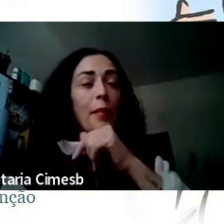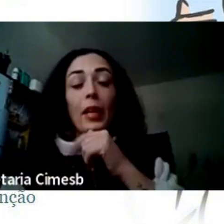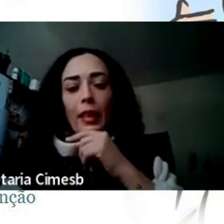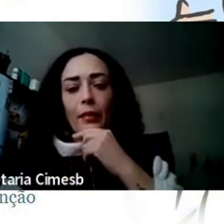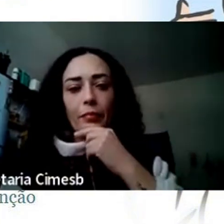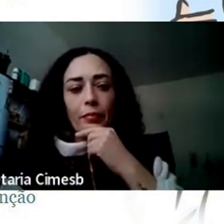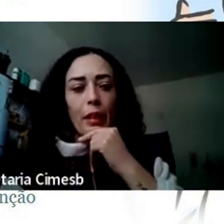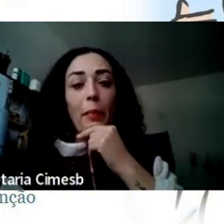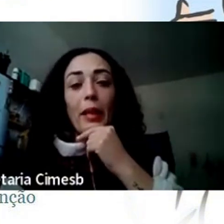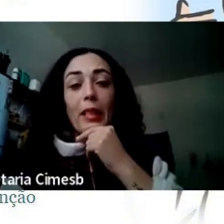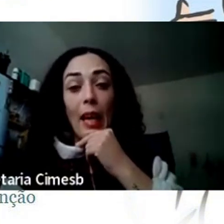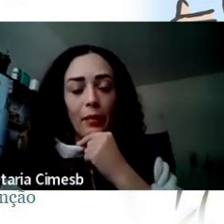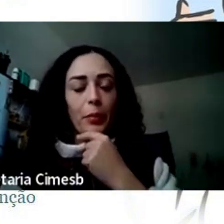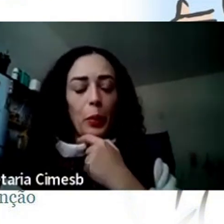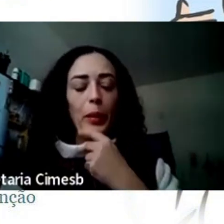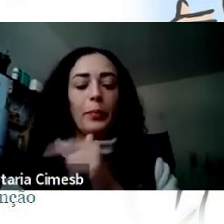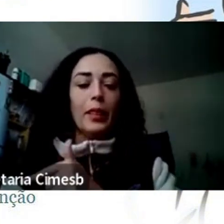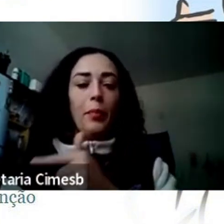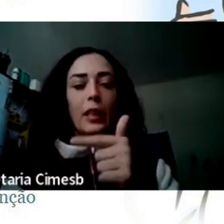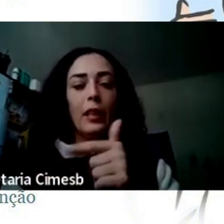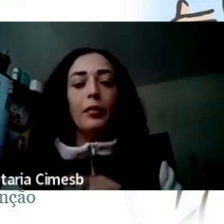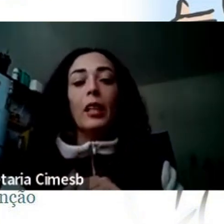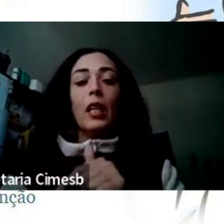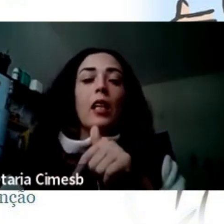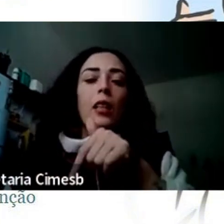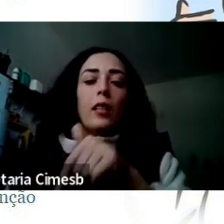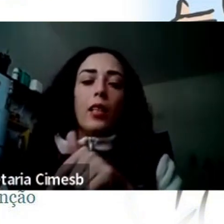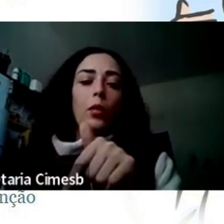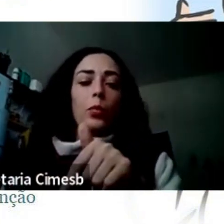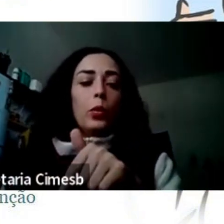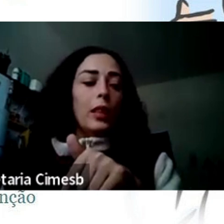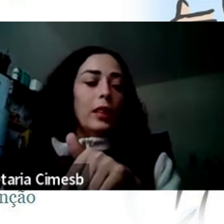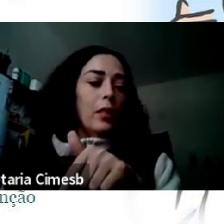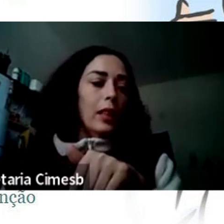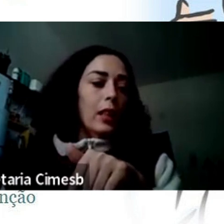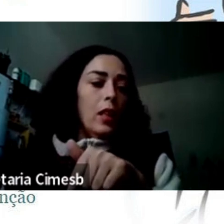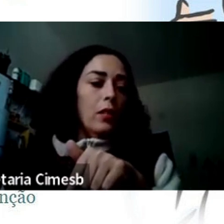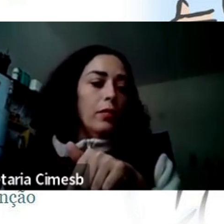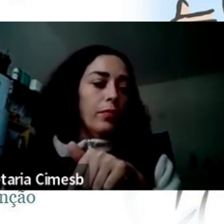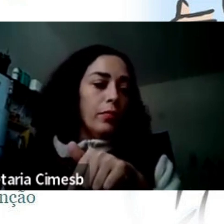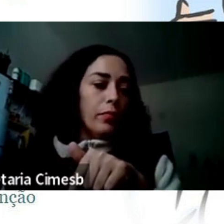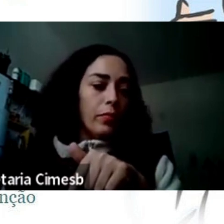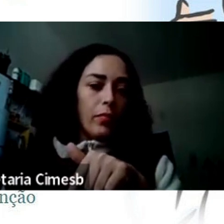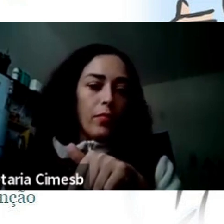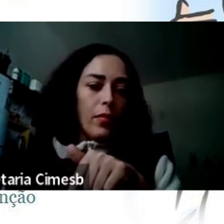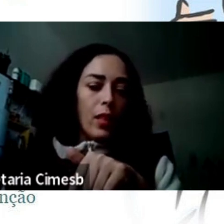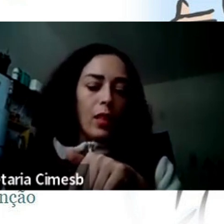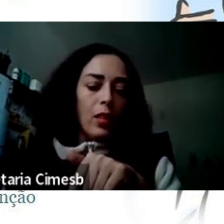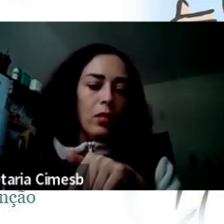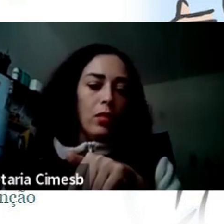de semana passada, boa, semana. Nessa configuração aqui, ó,